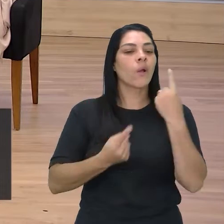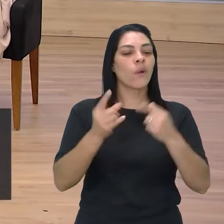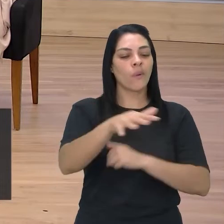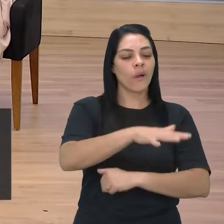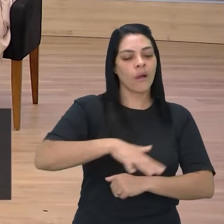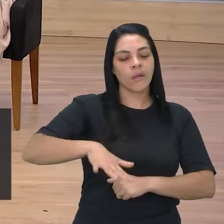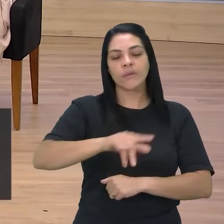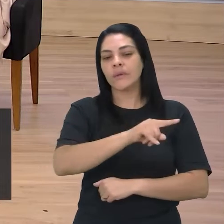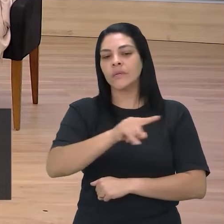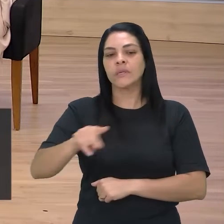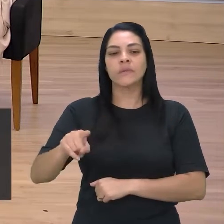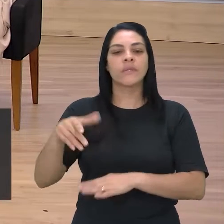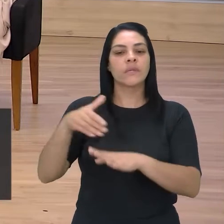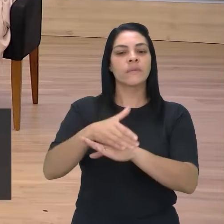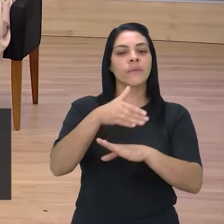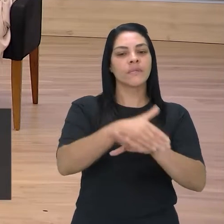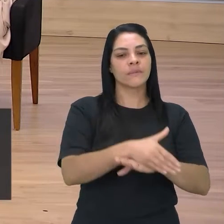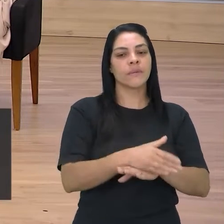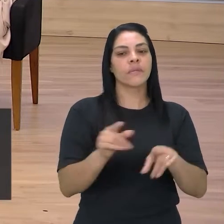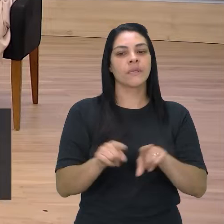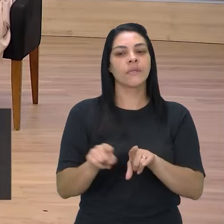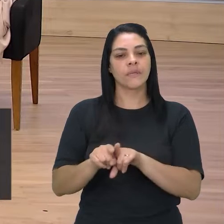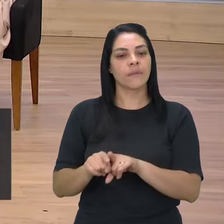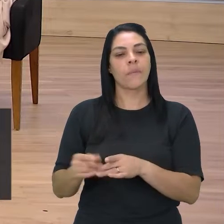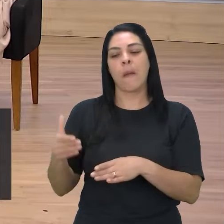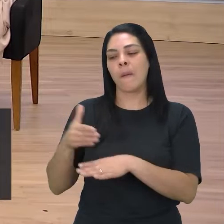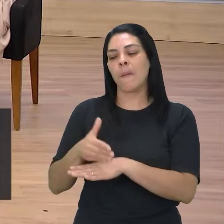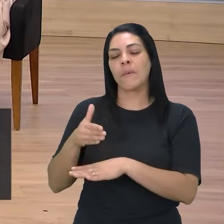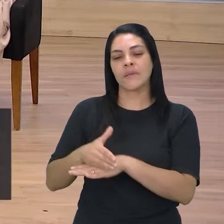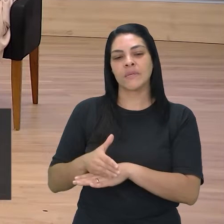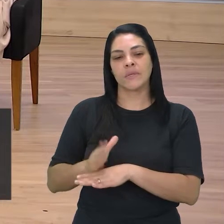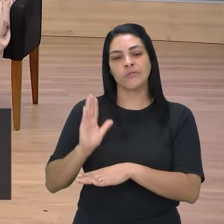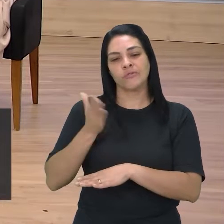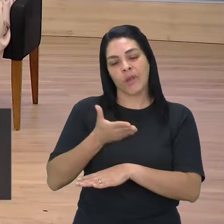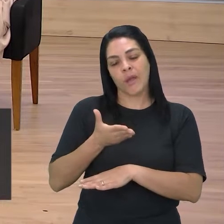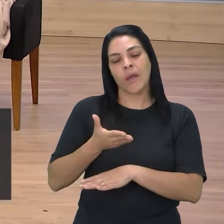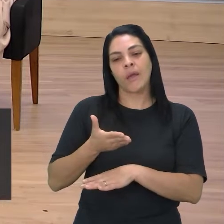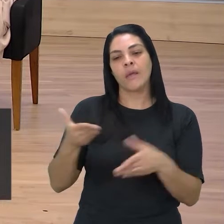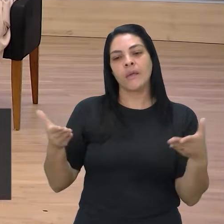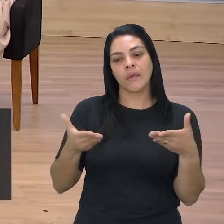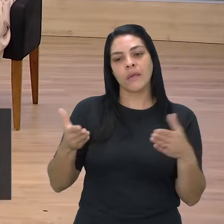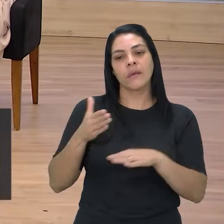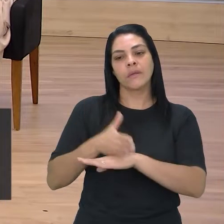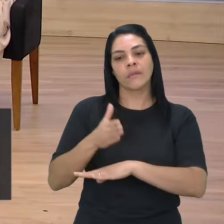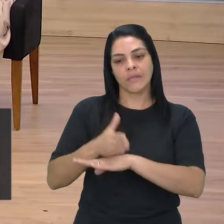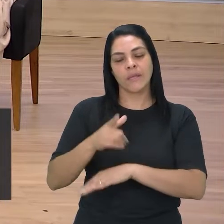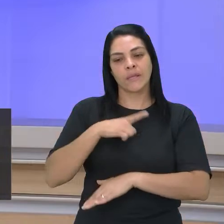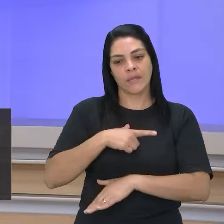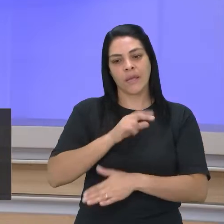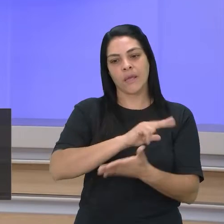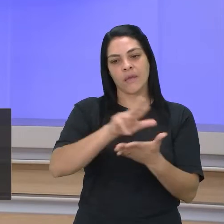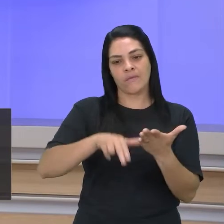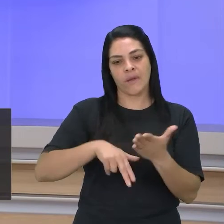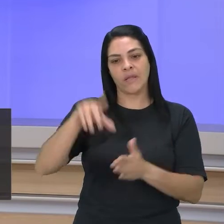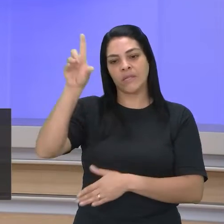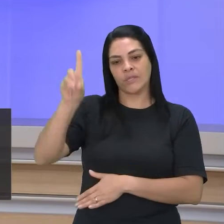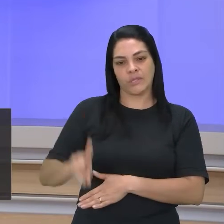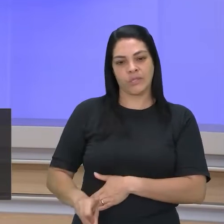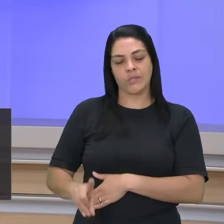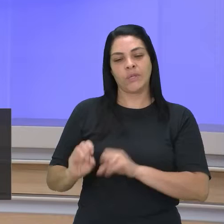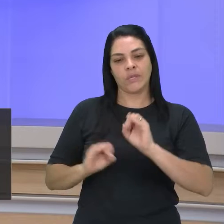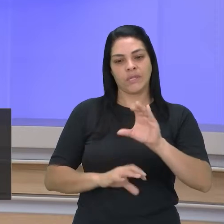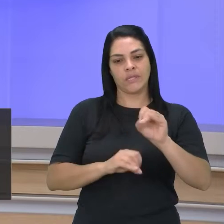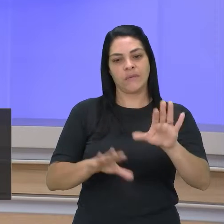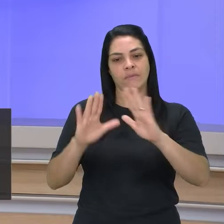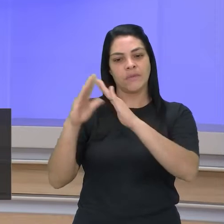que vocês atuaram e estão atuando? Bom. Acho que isso é importante a gente pensar, porque a gente tem várias diretorias de ensino aqui de São Paulo que estão